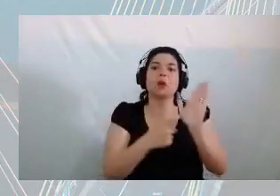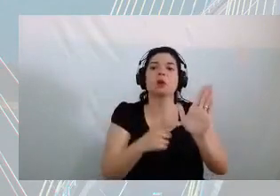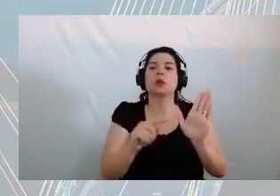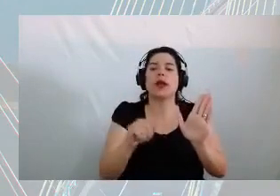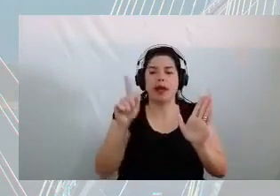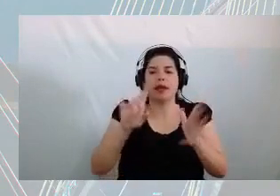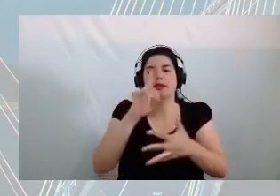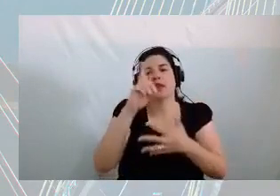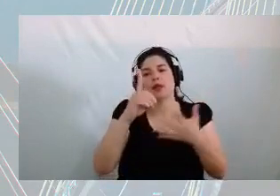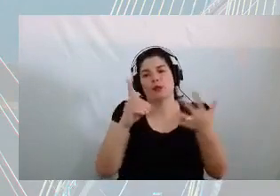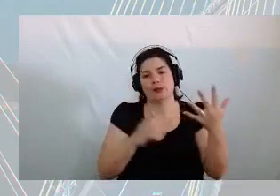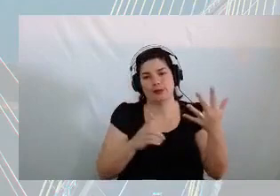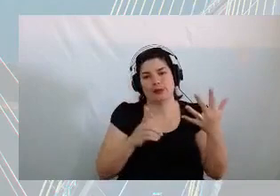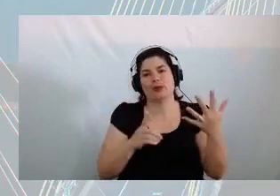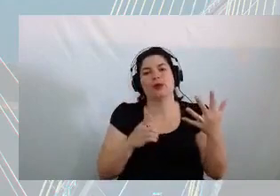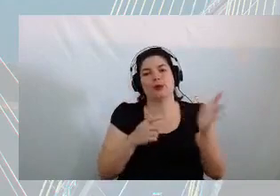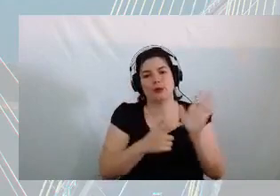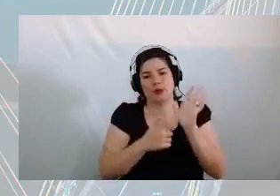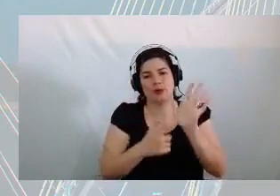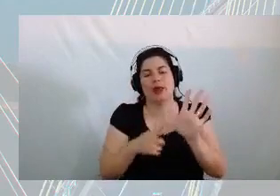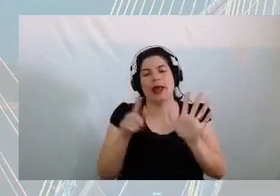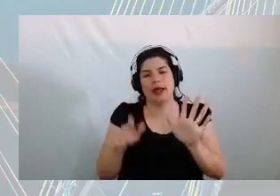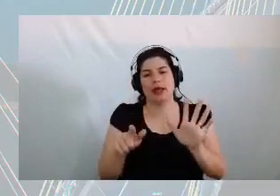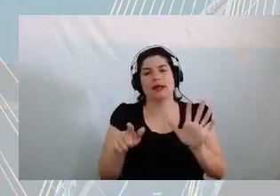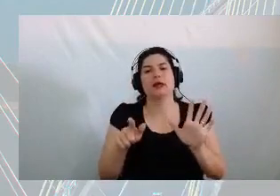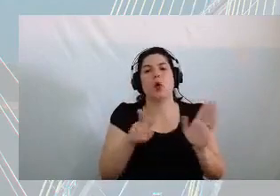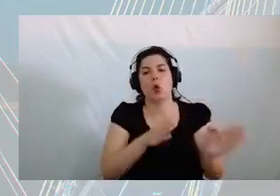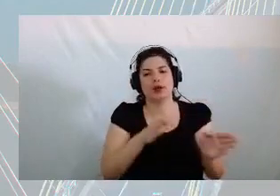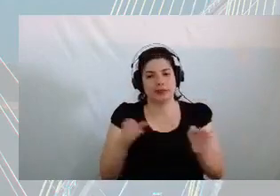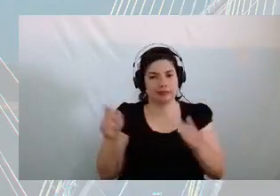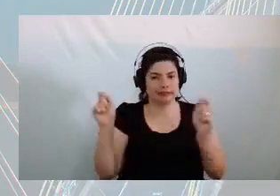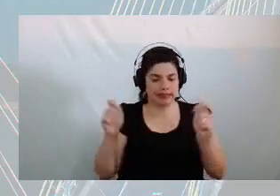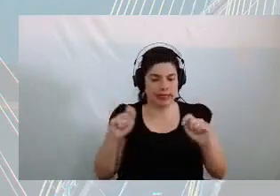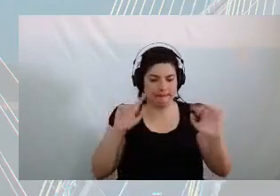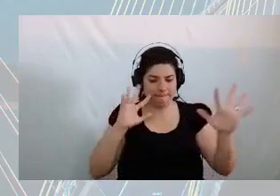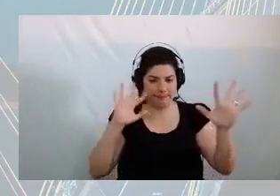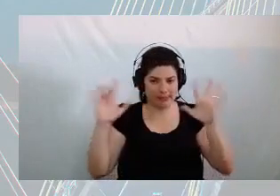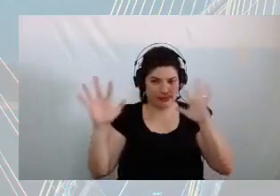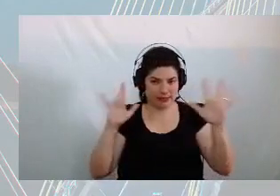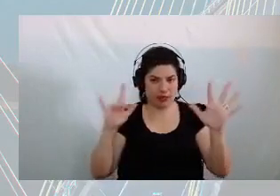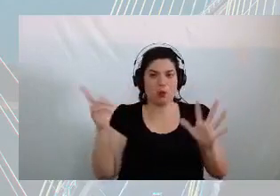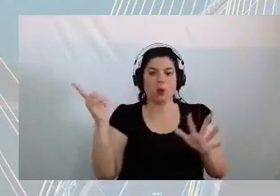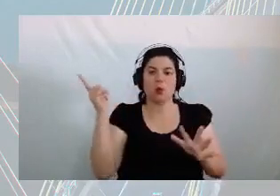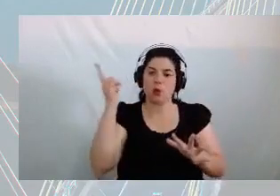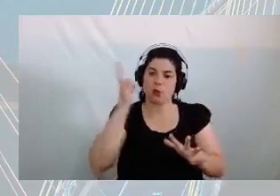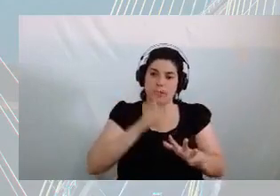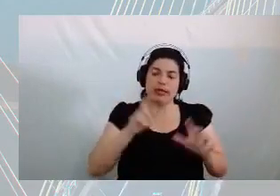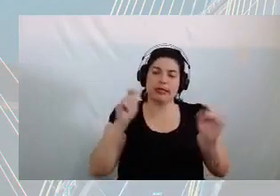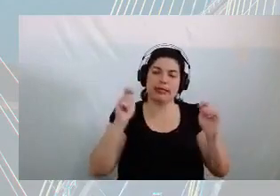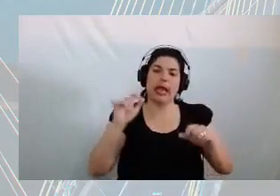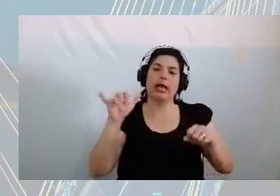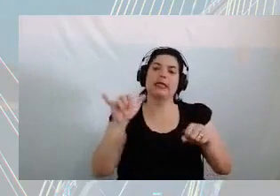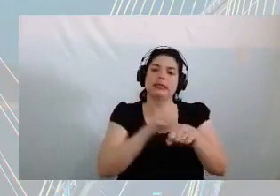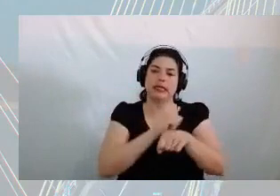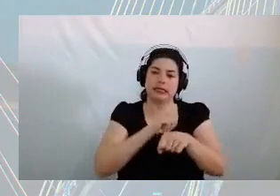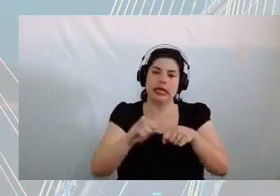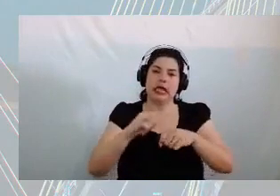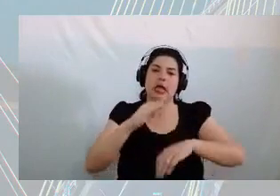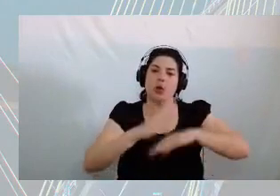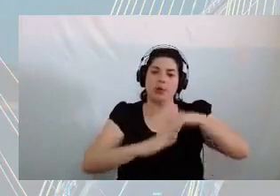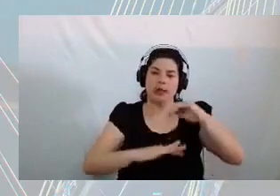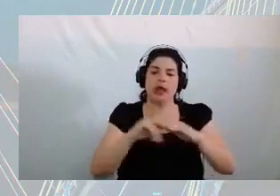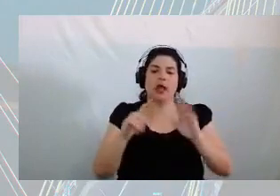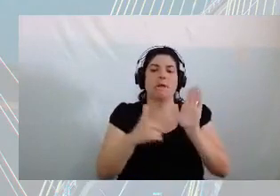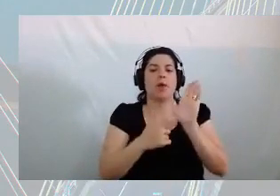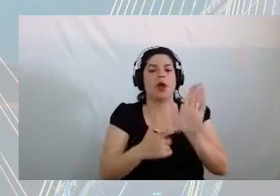colocou ali, uma organização que realmente pode pensar, e aí, do ponto de vista estratégico, operacional, naquilo que os dados mostram